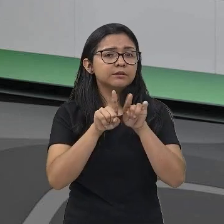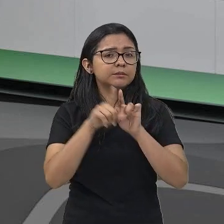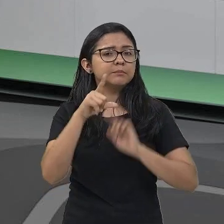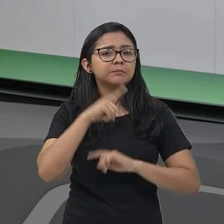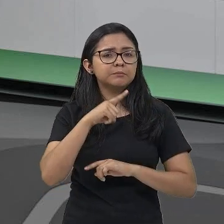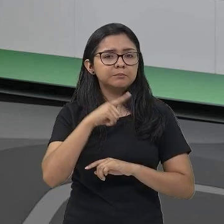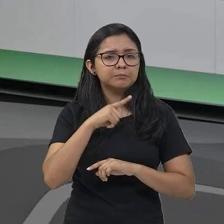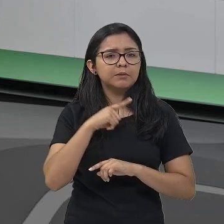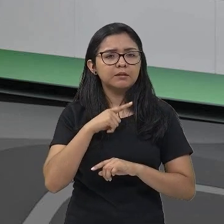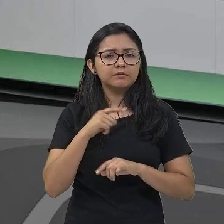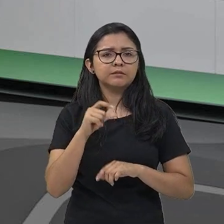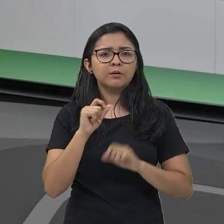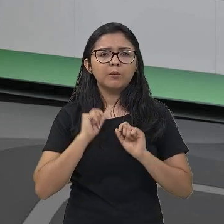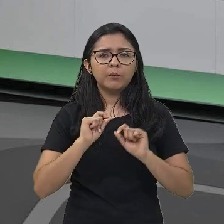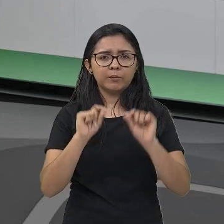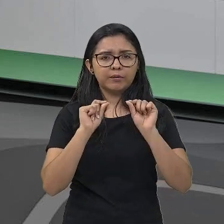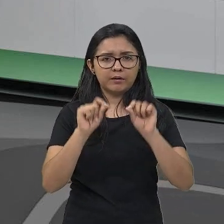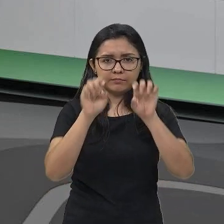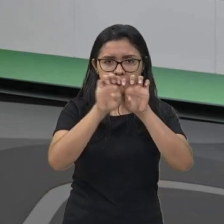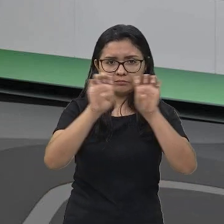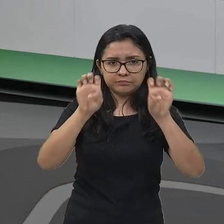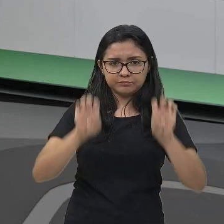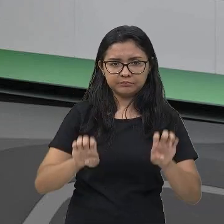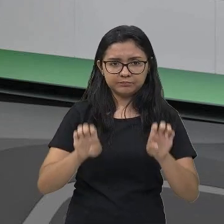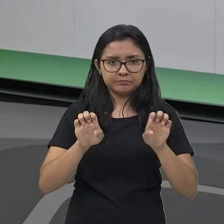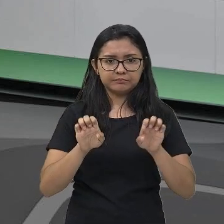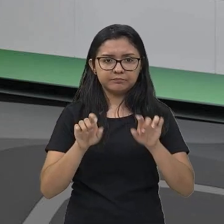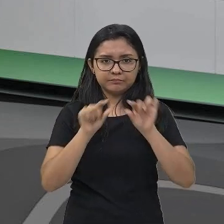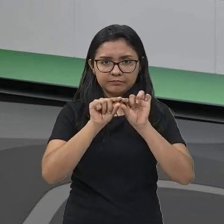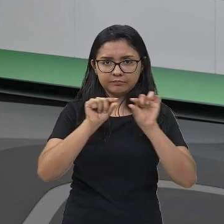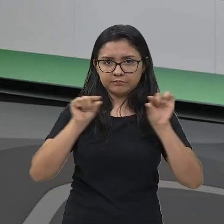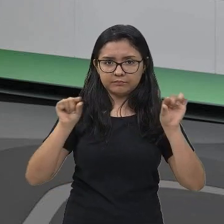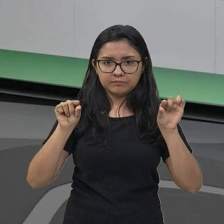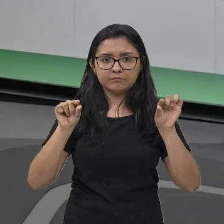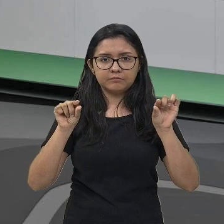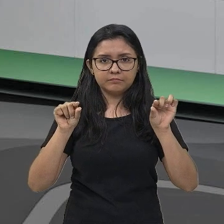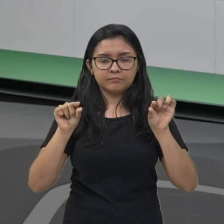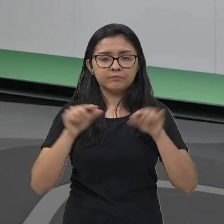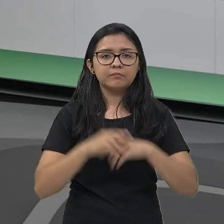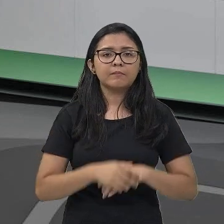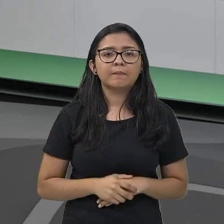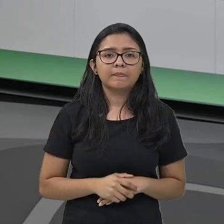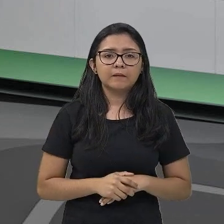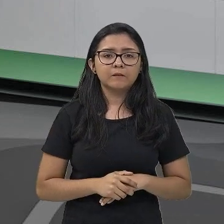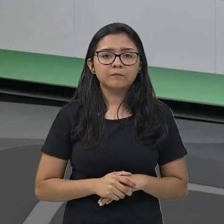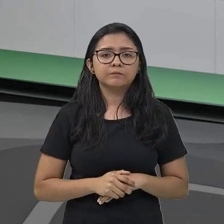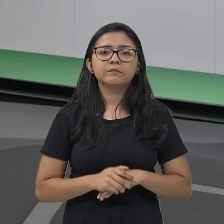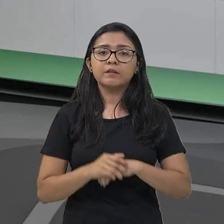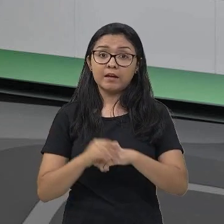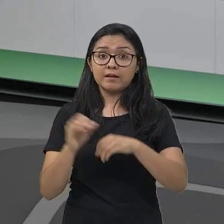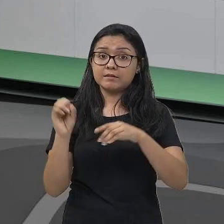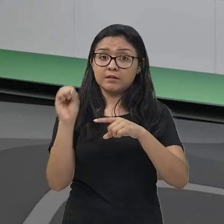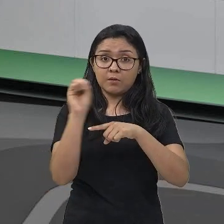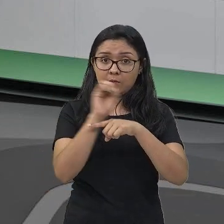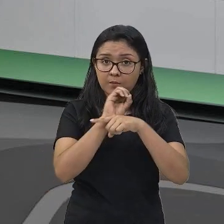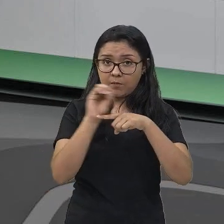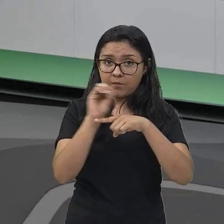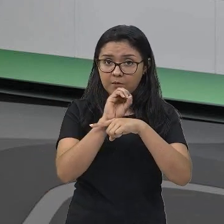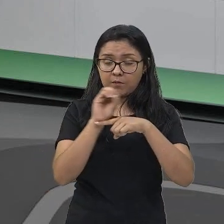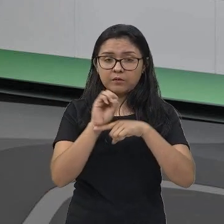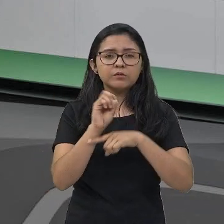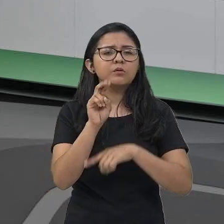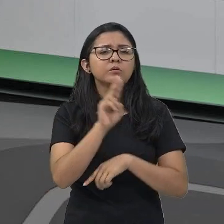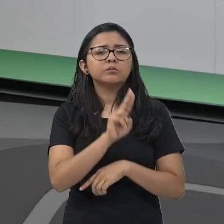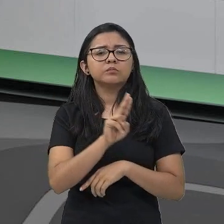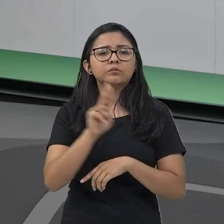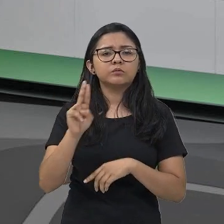fórmula estrutural, tá? E esse composto orgânico é chamado de licopeno. O licopeno, ele